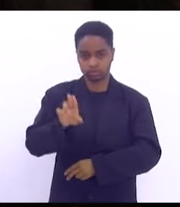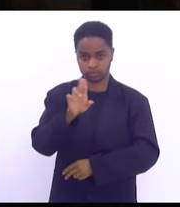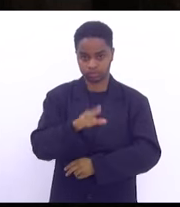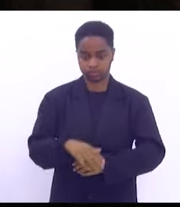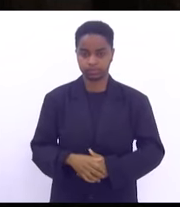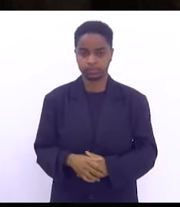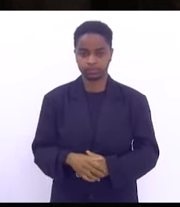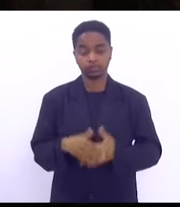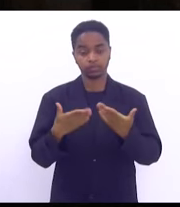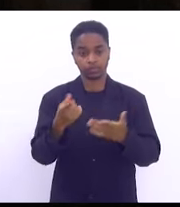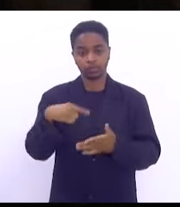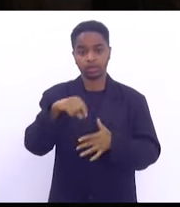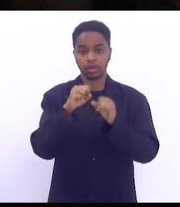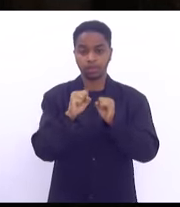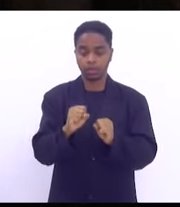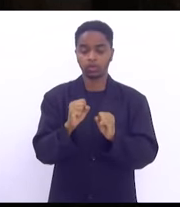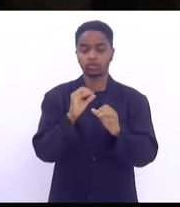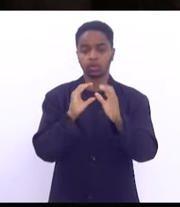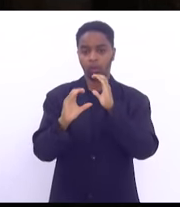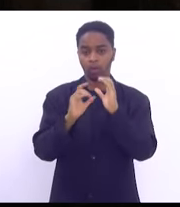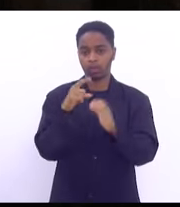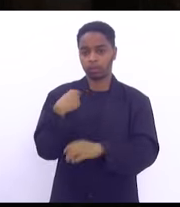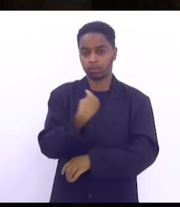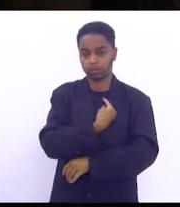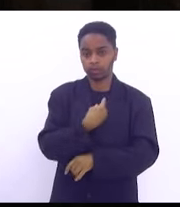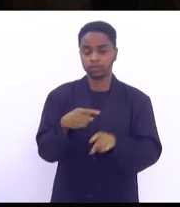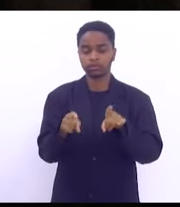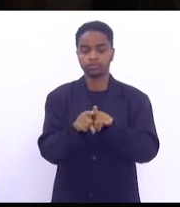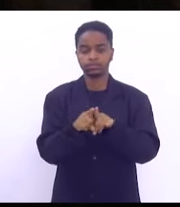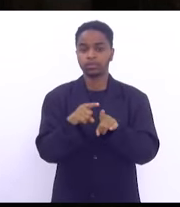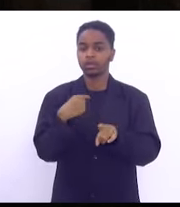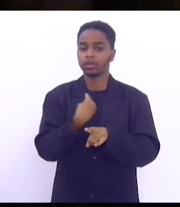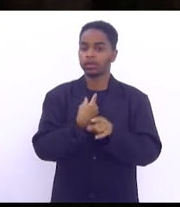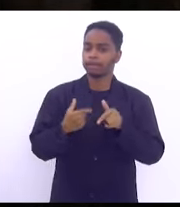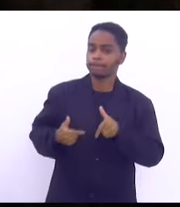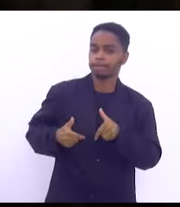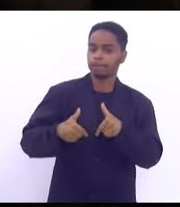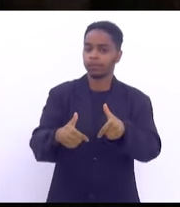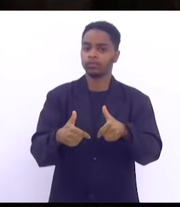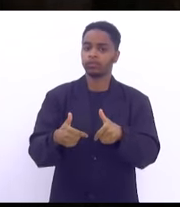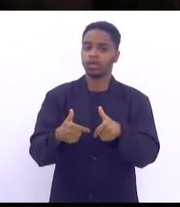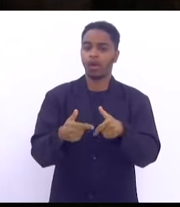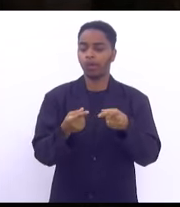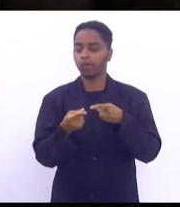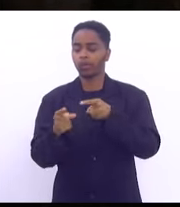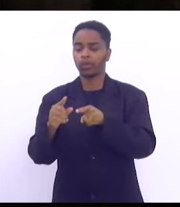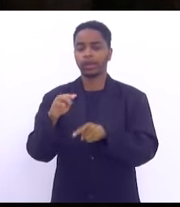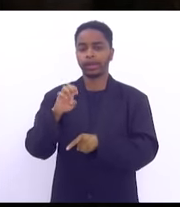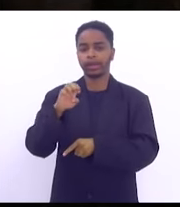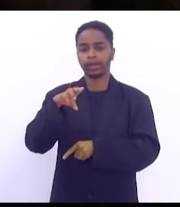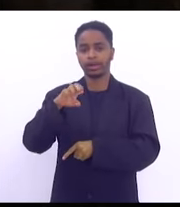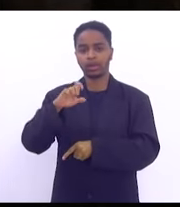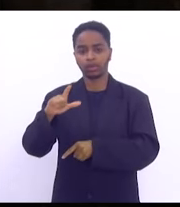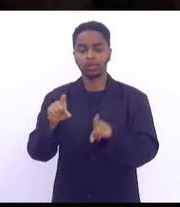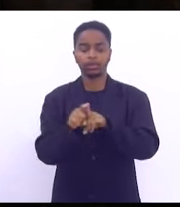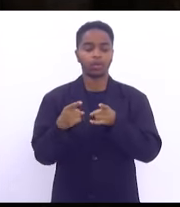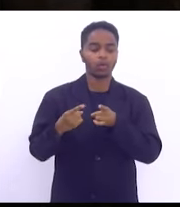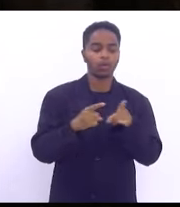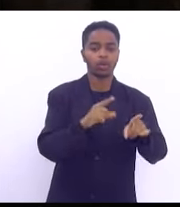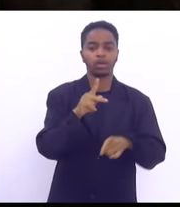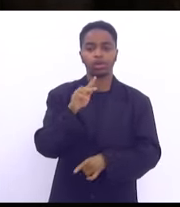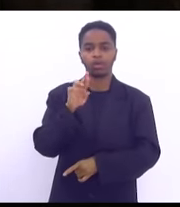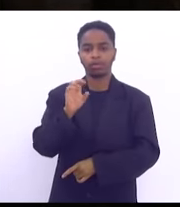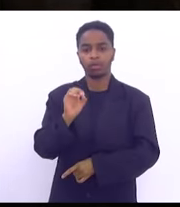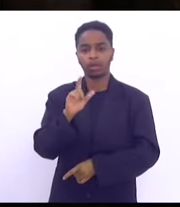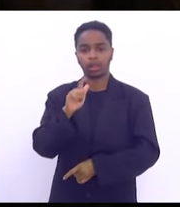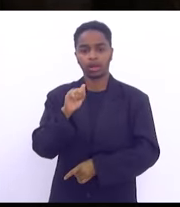@drserginhooficial, ali você pode se comunicar direto com a gente e a gente vai para dentro, tanto da Enel quanto da Prolagos, para dar solução para a população que